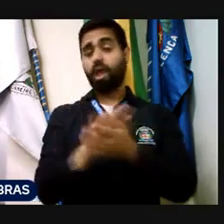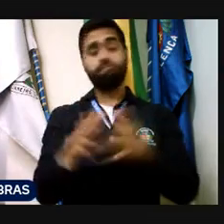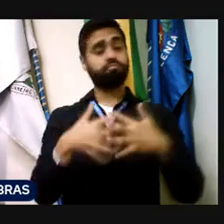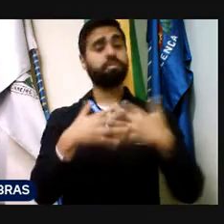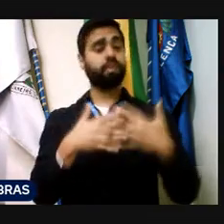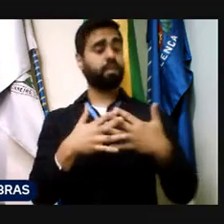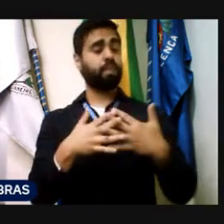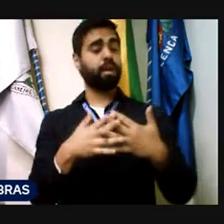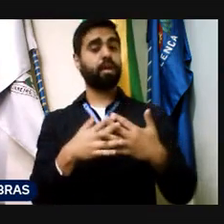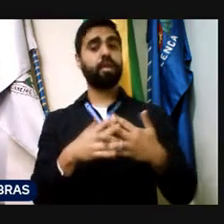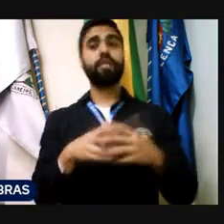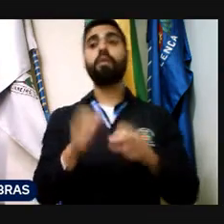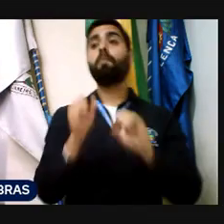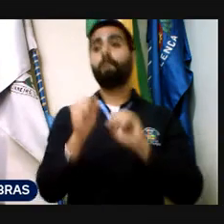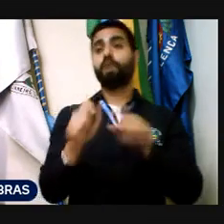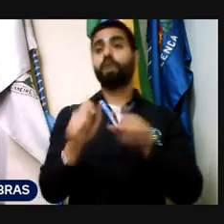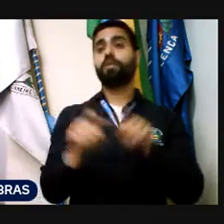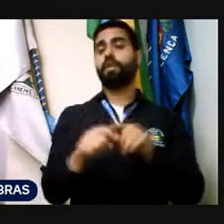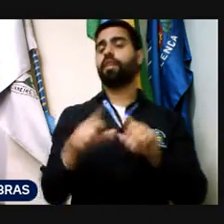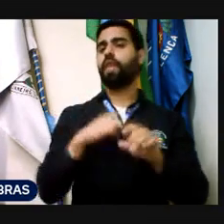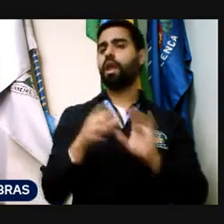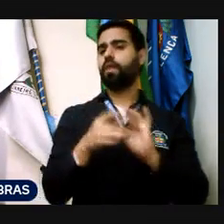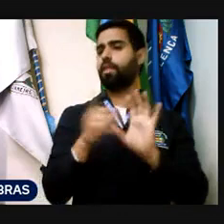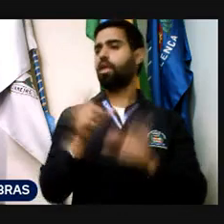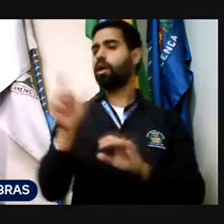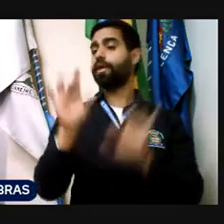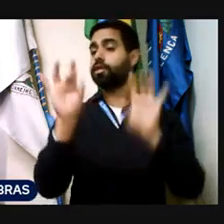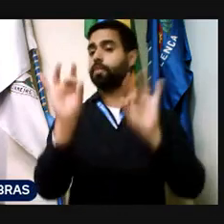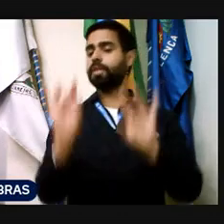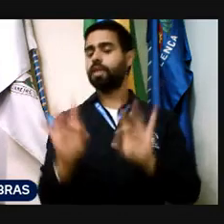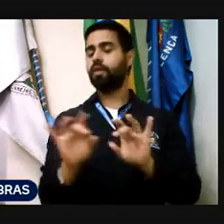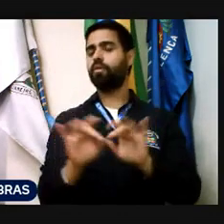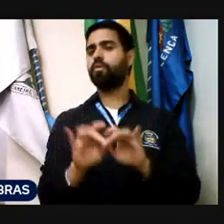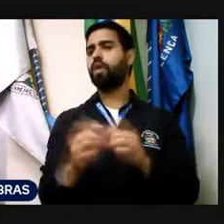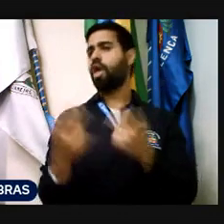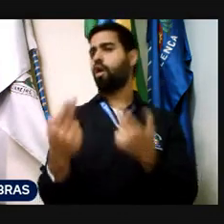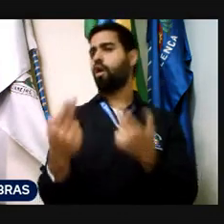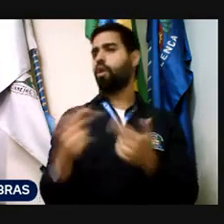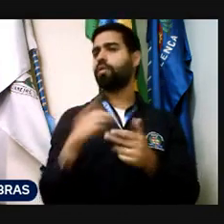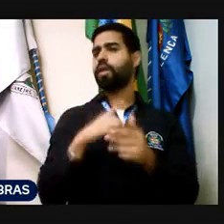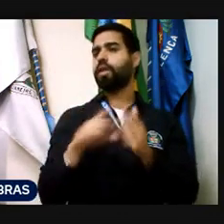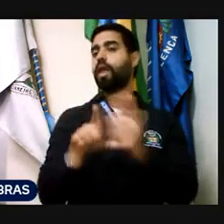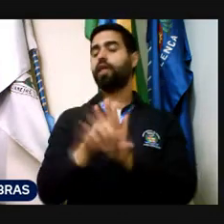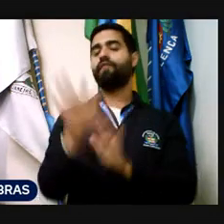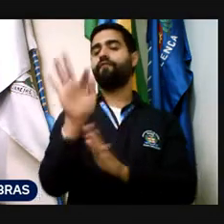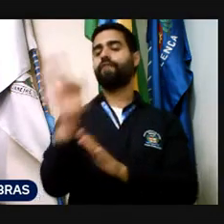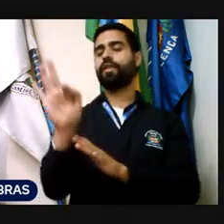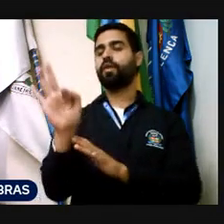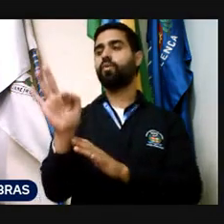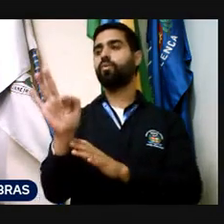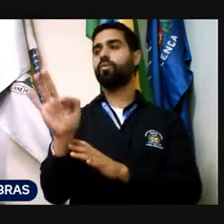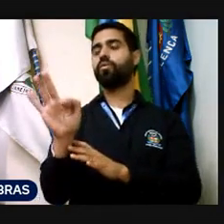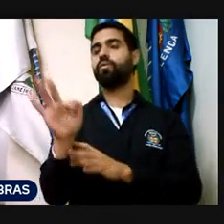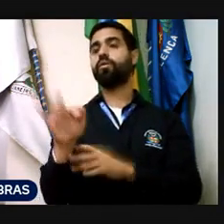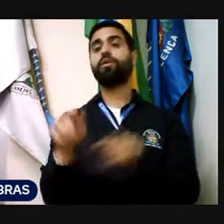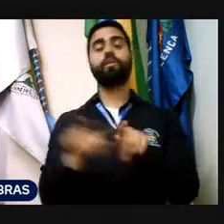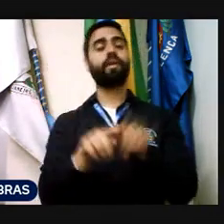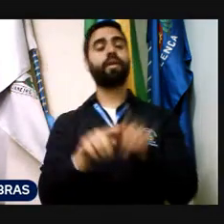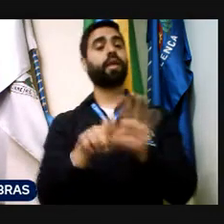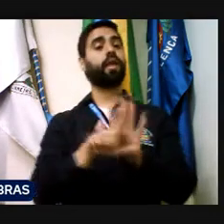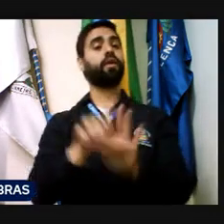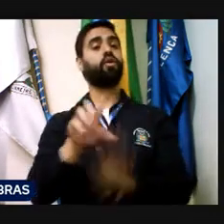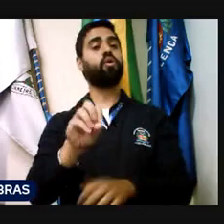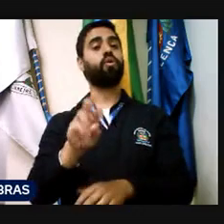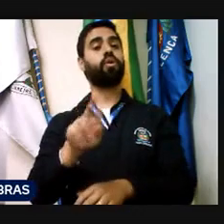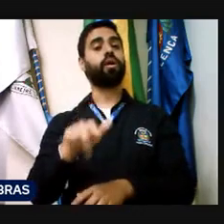ser feita, tendo em vista a possibilidade de abertura de créditos suplementares especiais, conforme previsto na Constituição Federal, na Lei Orgânica do